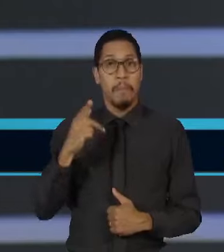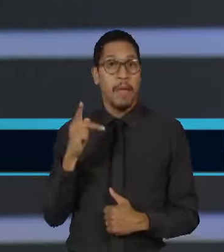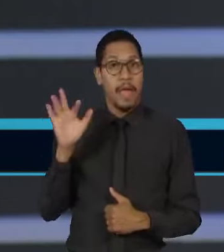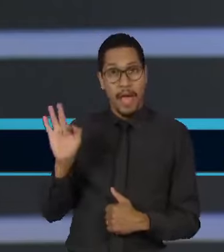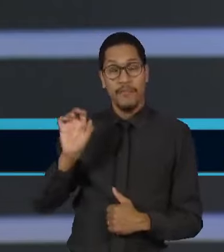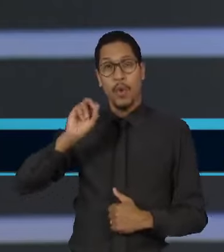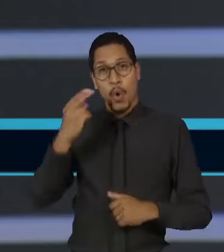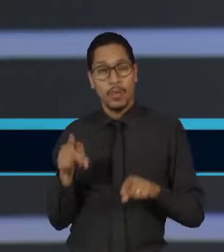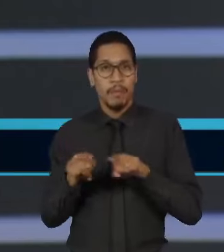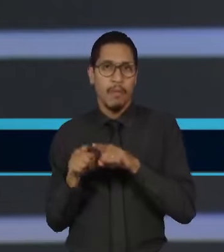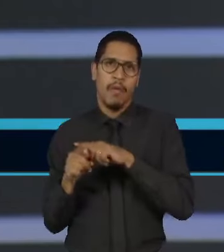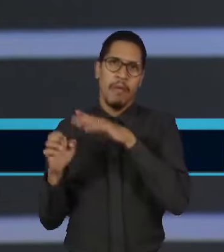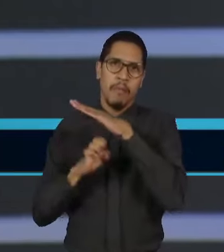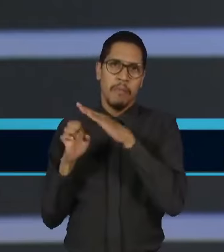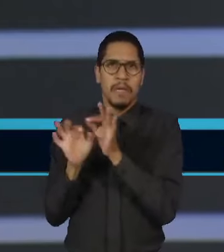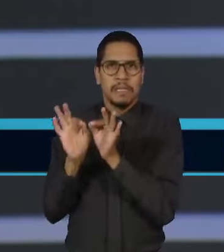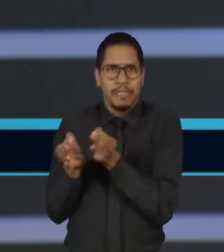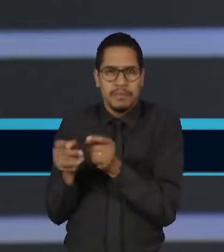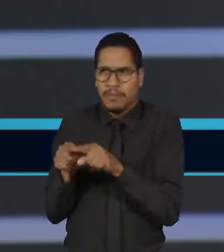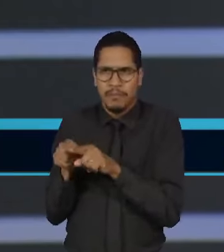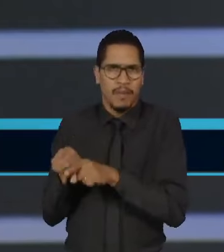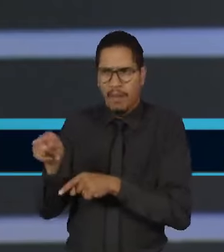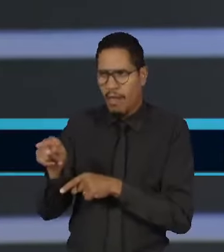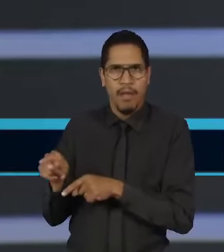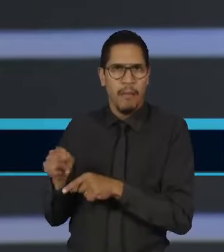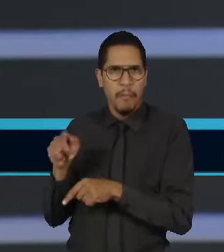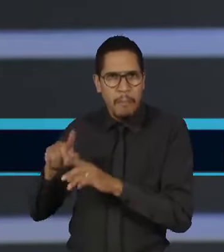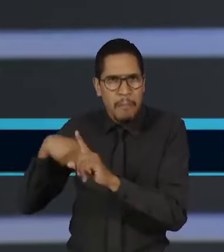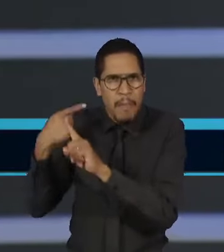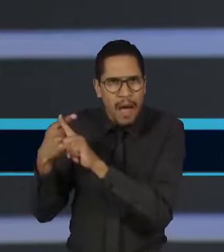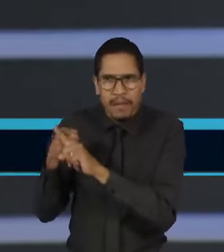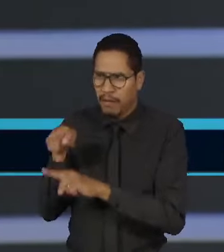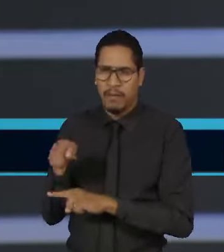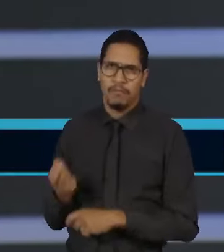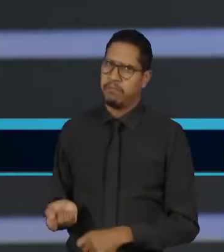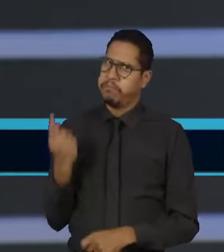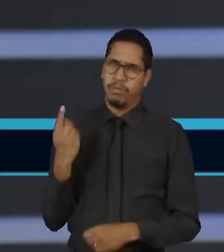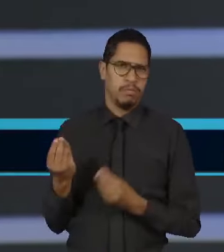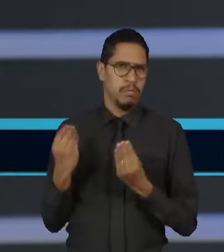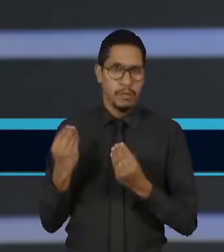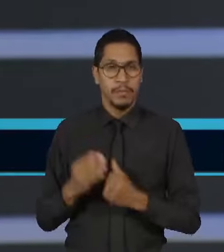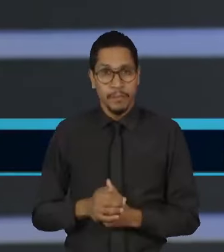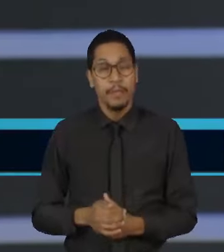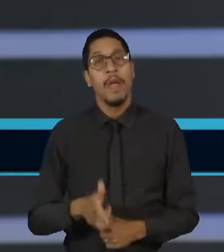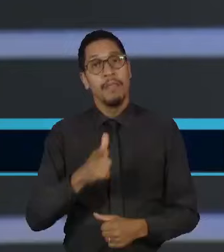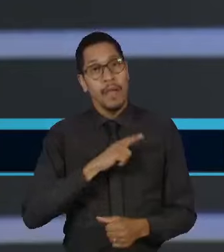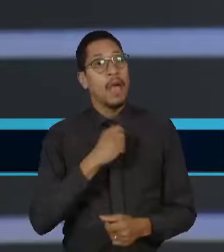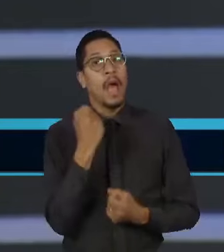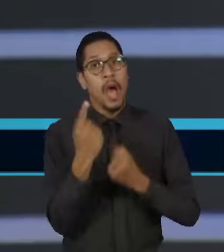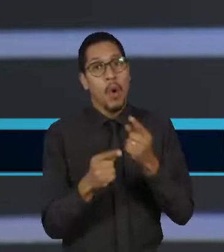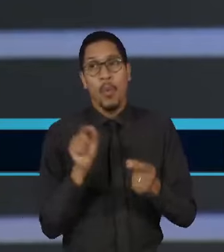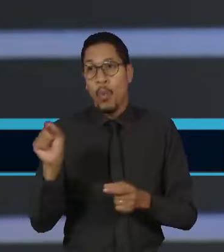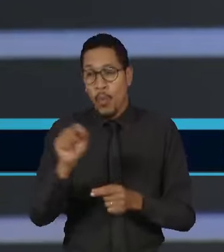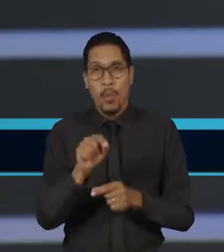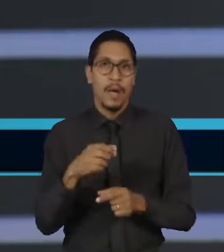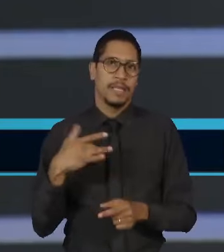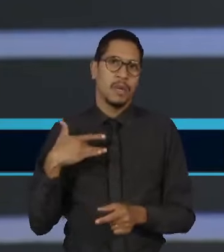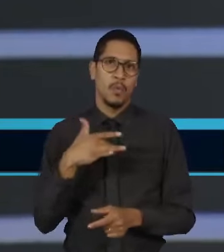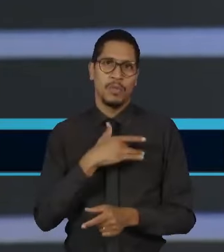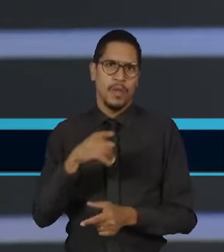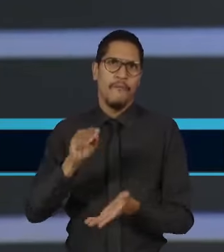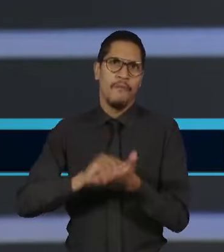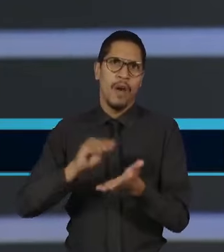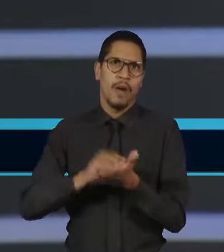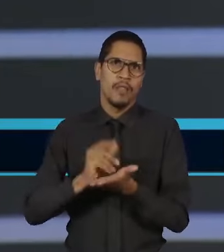empreendedor é um verdadeiro absurdo agora precisa ter uma discussão séria porque tem setores que faltam o recursos do governo por exemplo a saúde foi